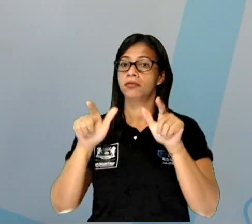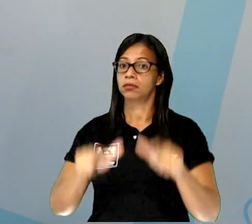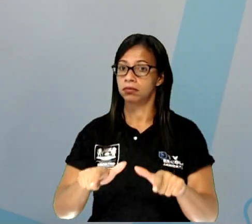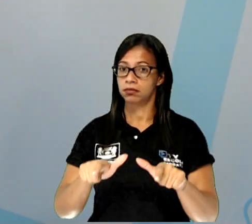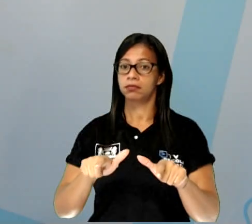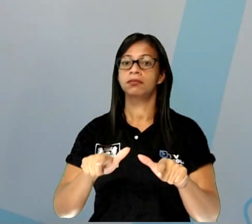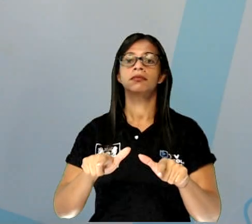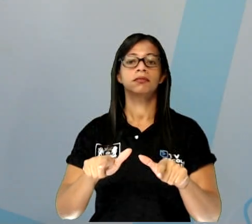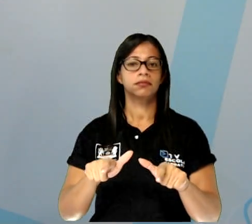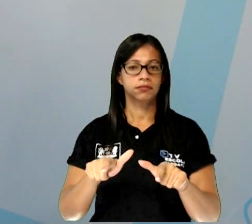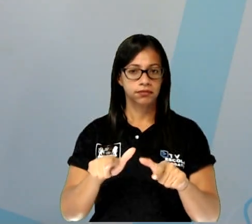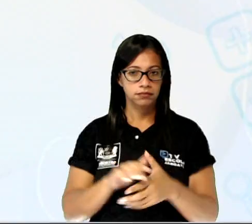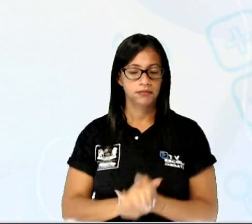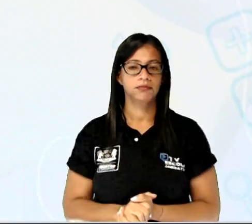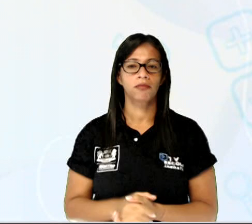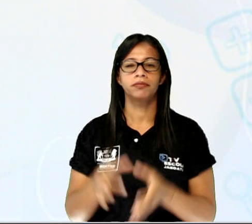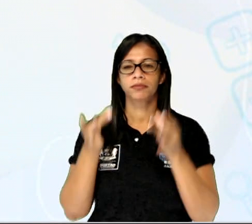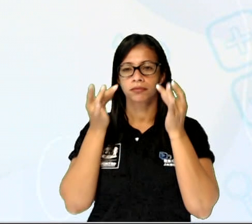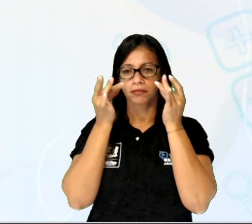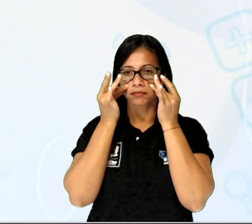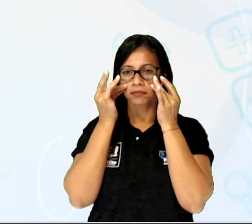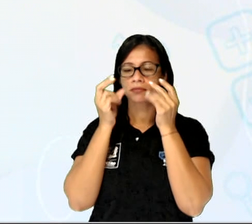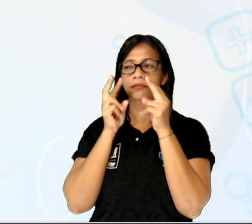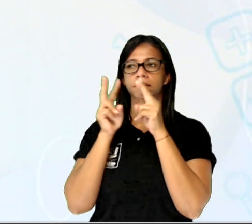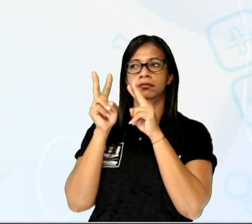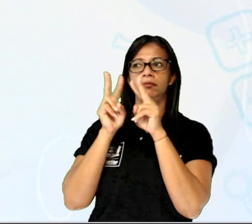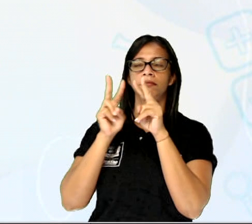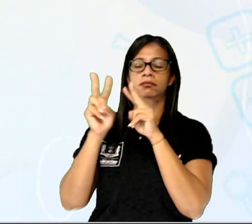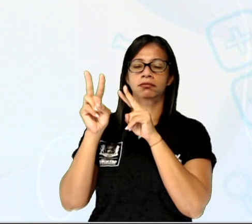ó, observando essa imagem, você